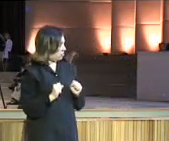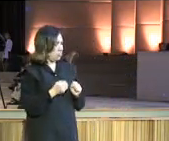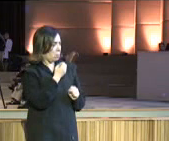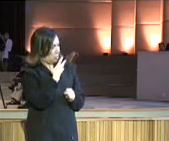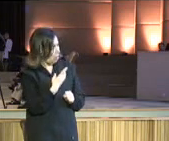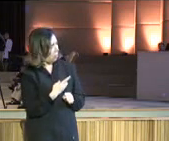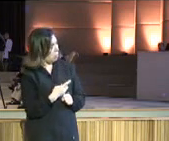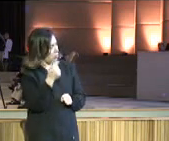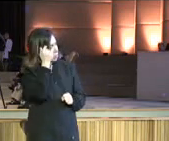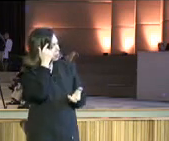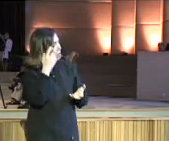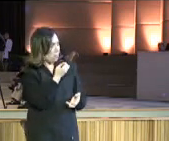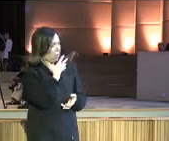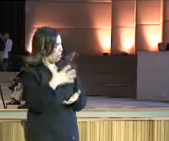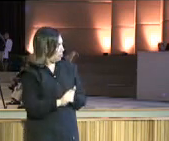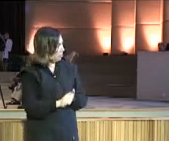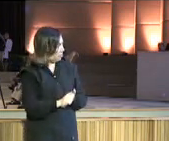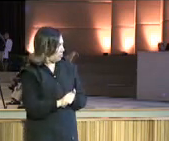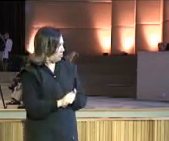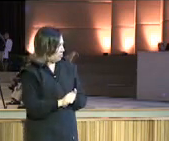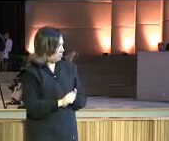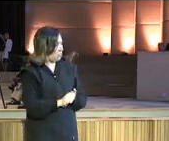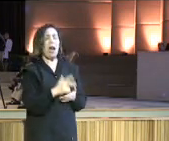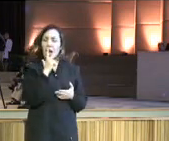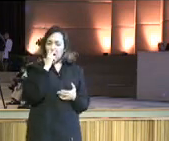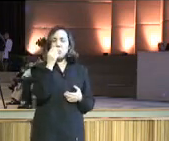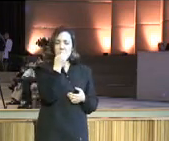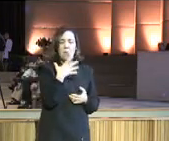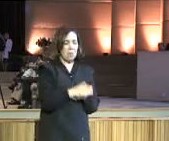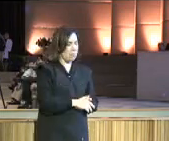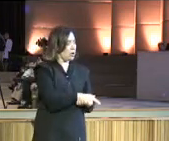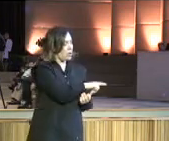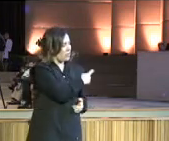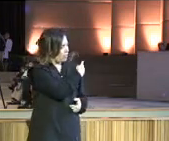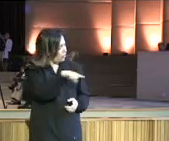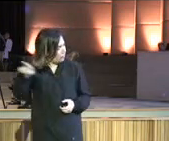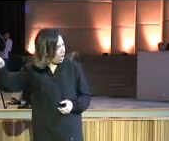perda de sangue entre irmãos, é uma boa ideia.